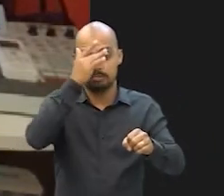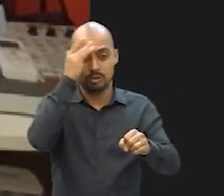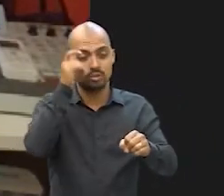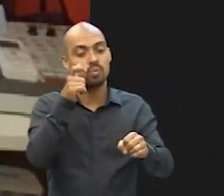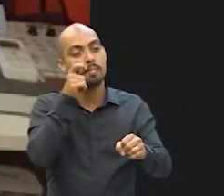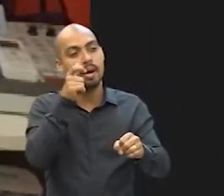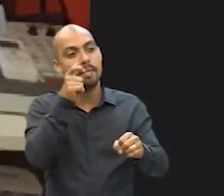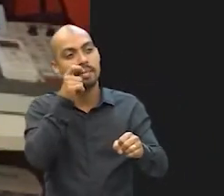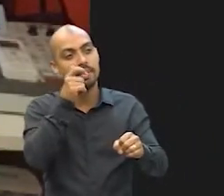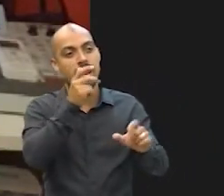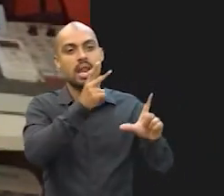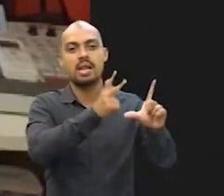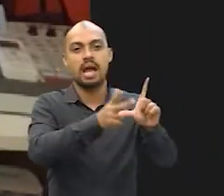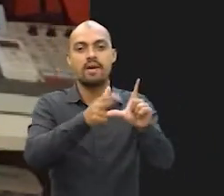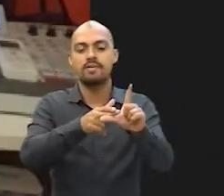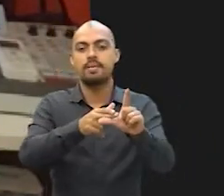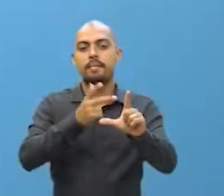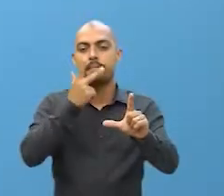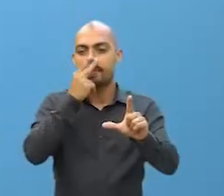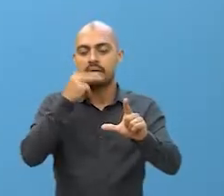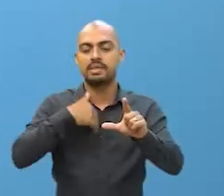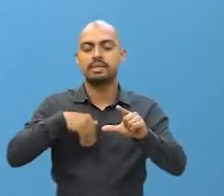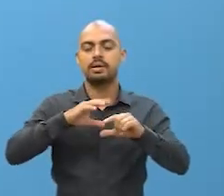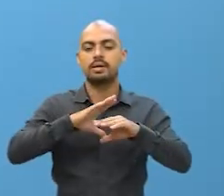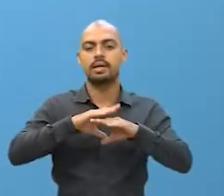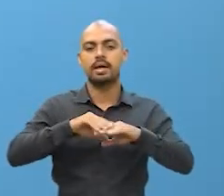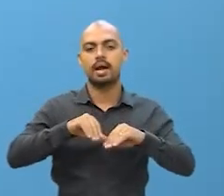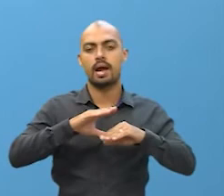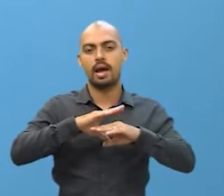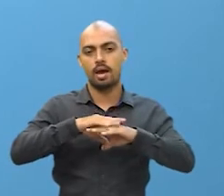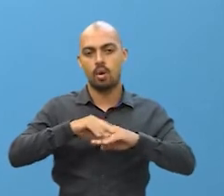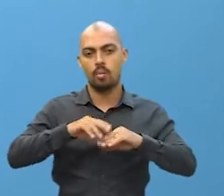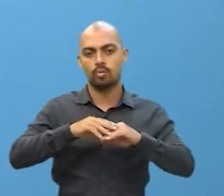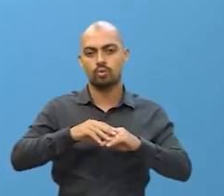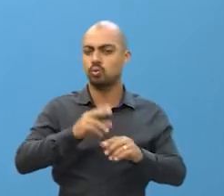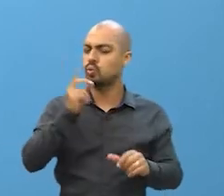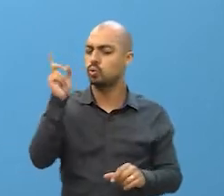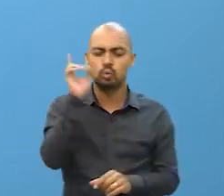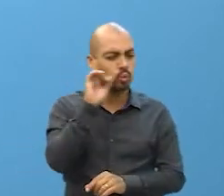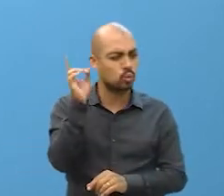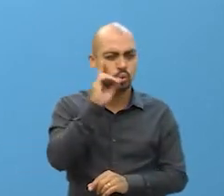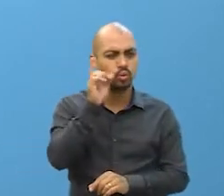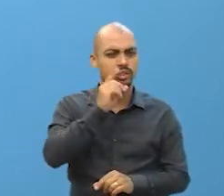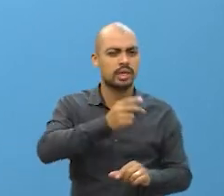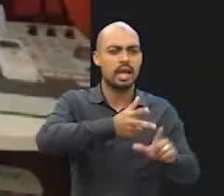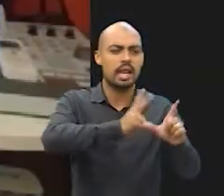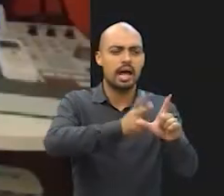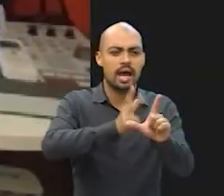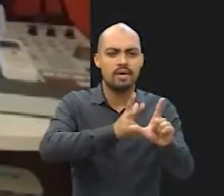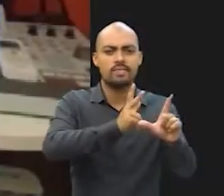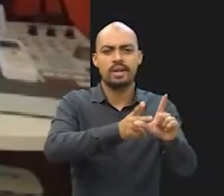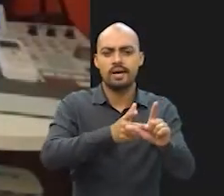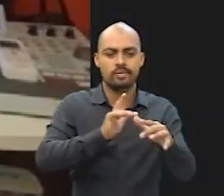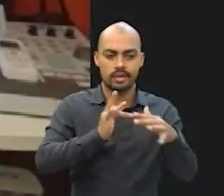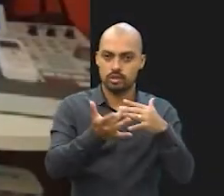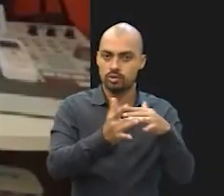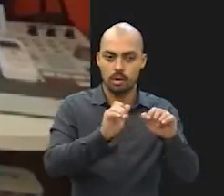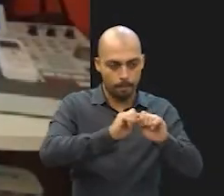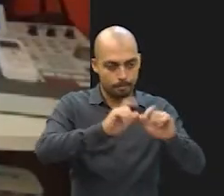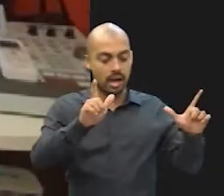que as lives foram o grande acalanto das pessoas. Porque todo dia tinha live, né, cara? Você abria sua rede social, sua plataforma digital